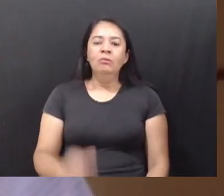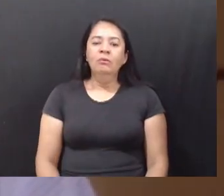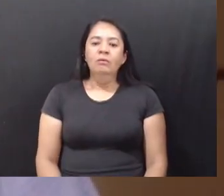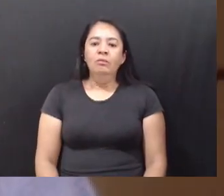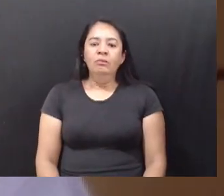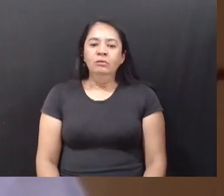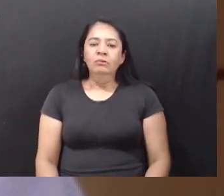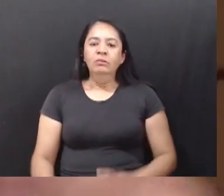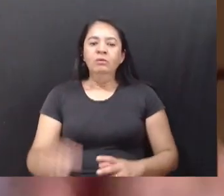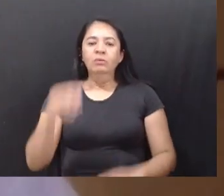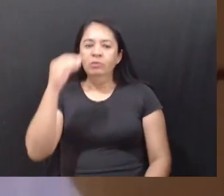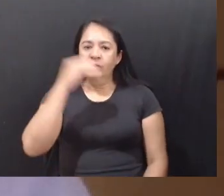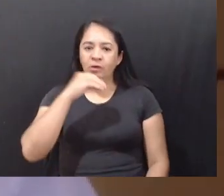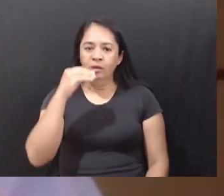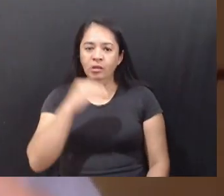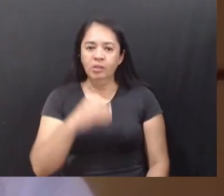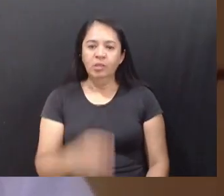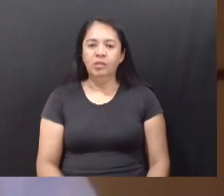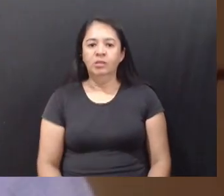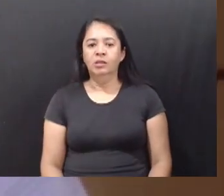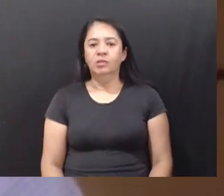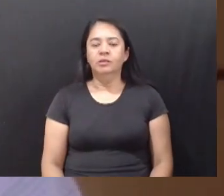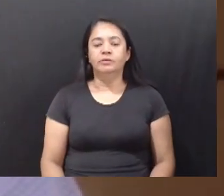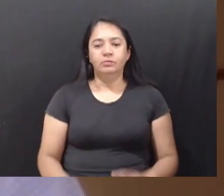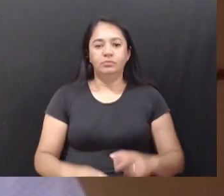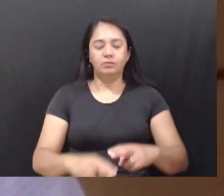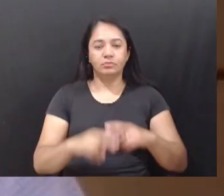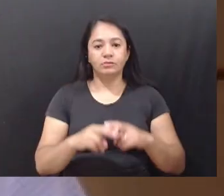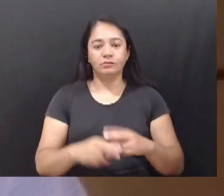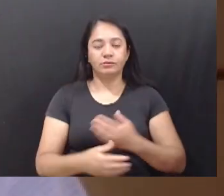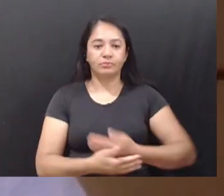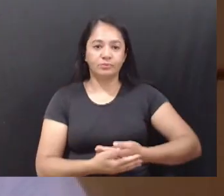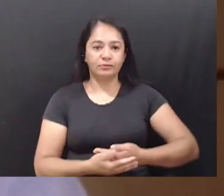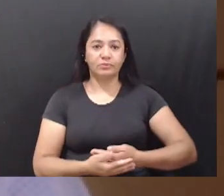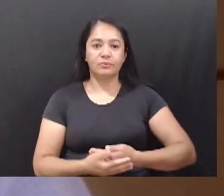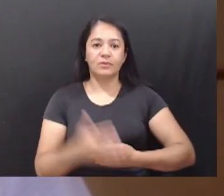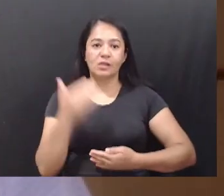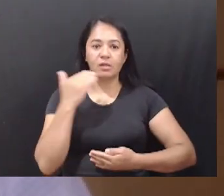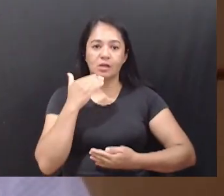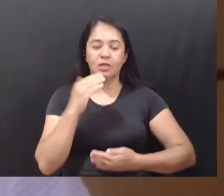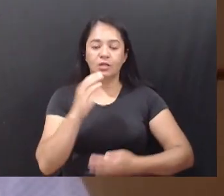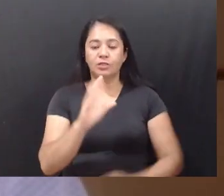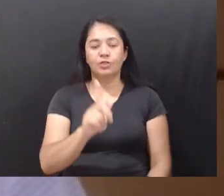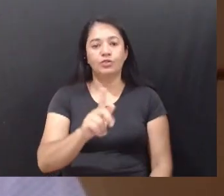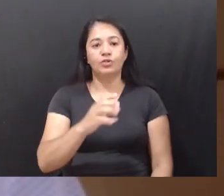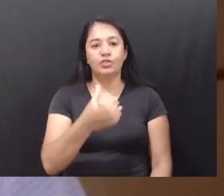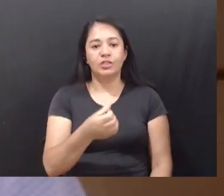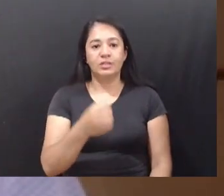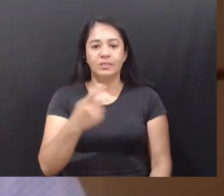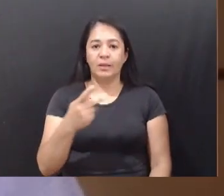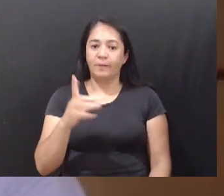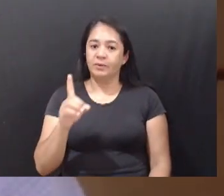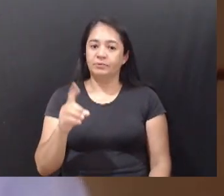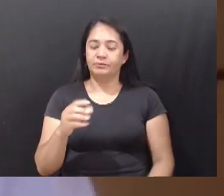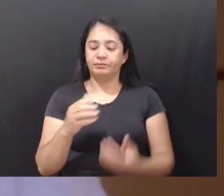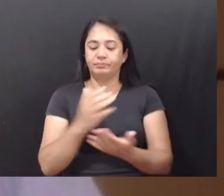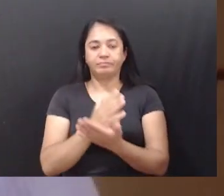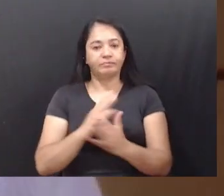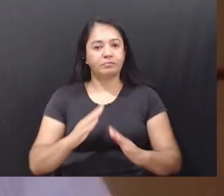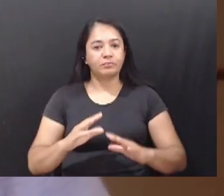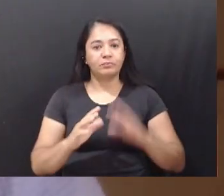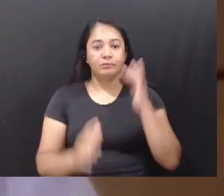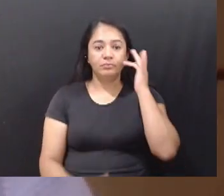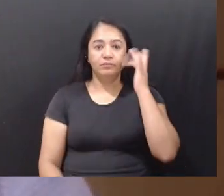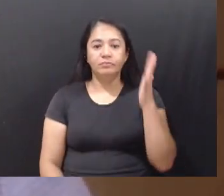hemácias, elas não são tão resistentes como deveriam ser para esses indivíduos que têm a deficiência do G6PD. Então, elas se rompem